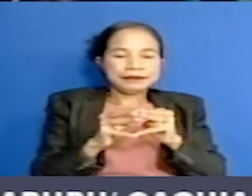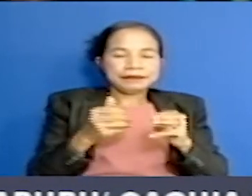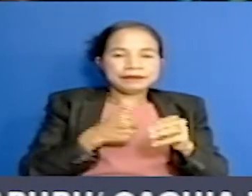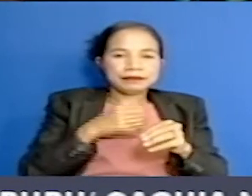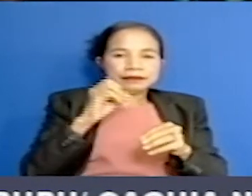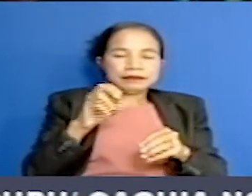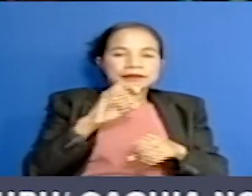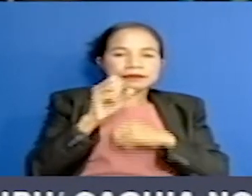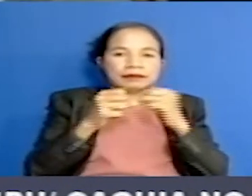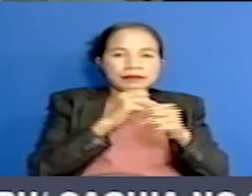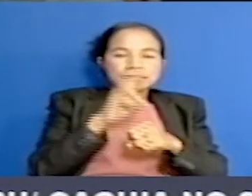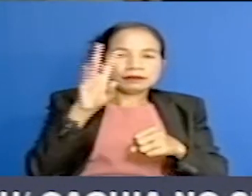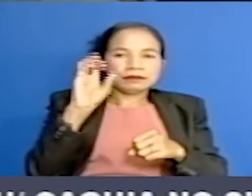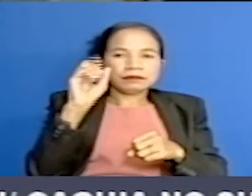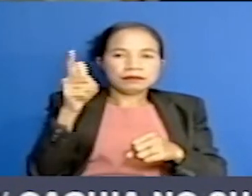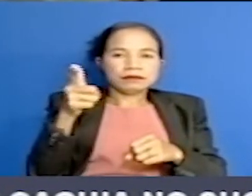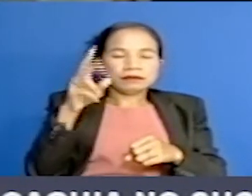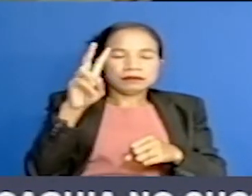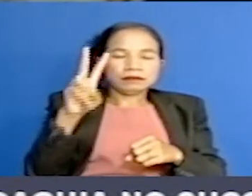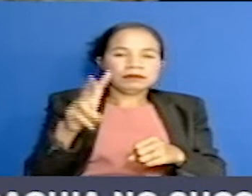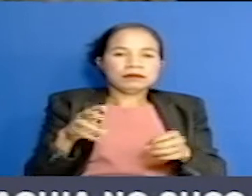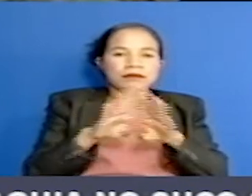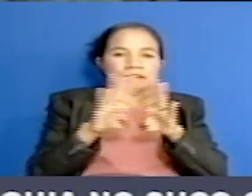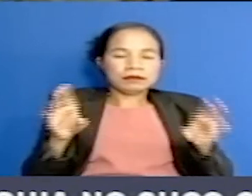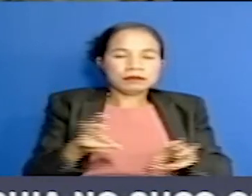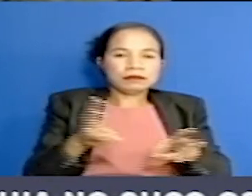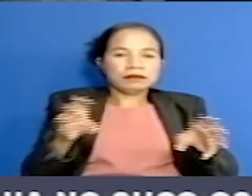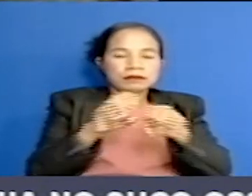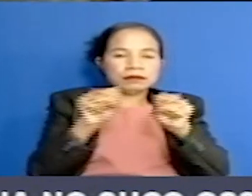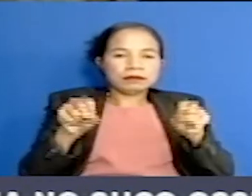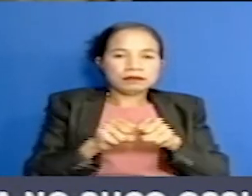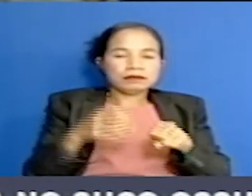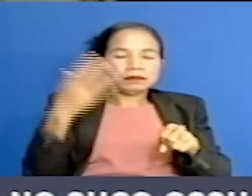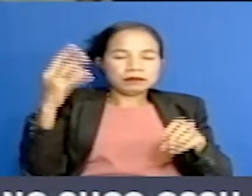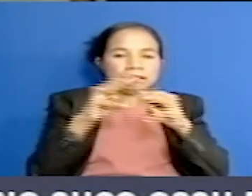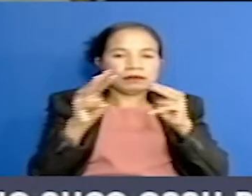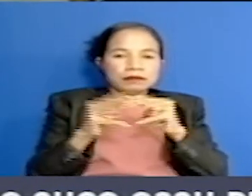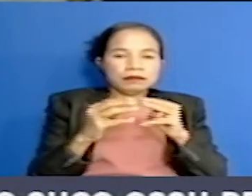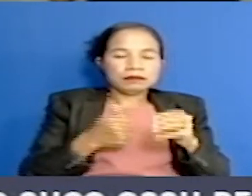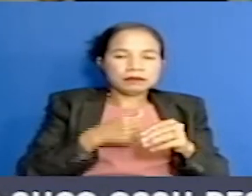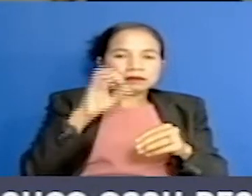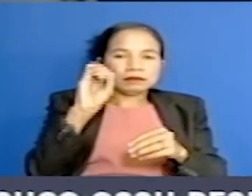rua ato plano rede uruca estrada liga basuco sira e a município Ainaro. Bastino Roina, para a RTTL.